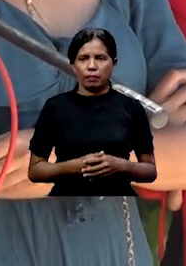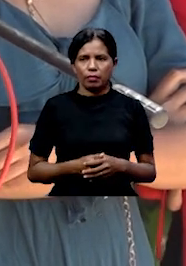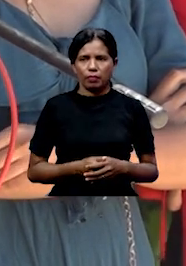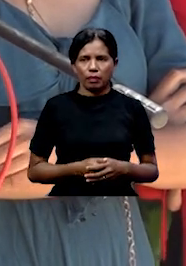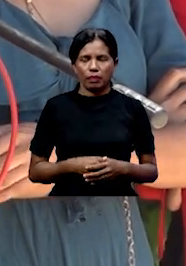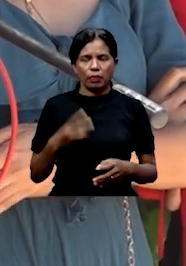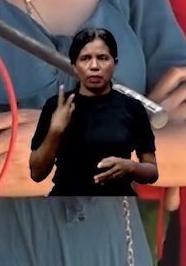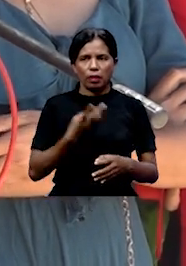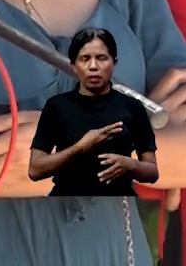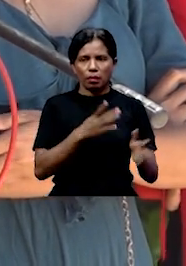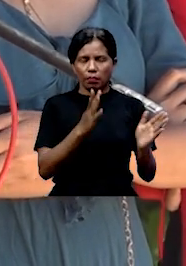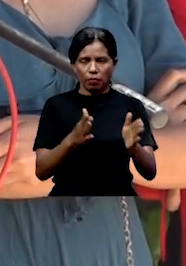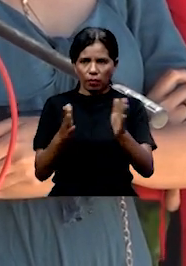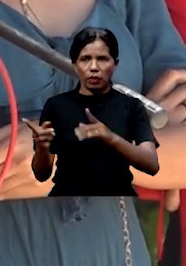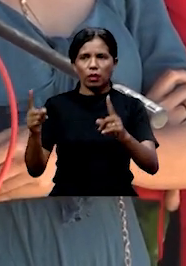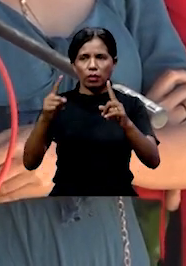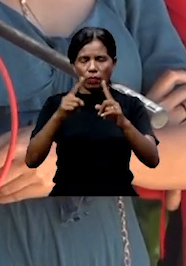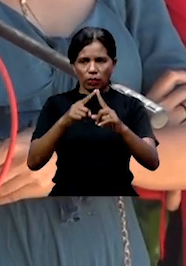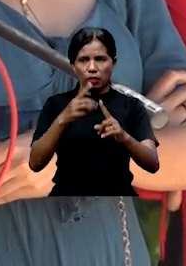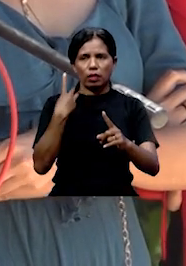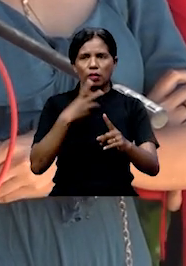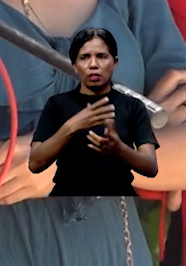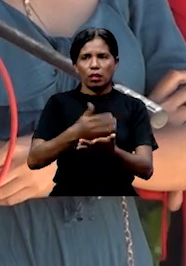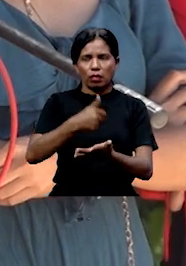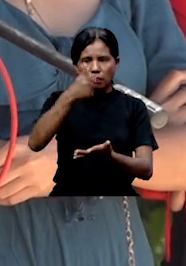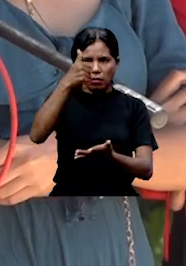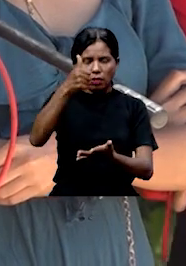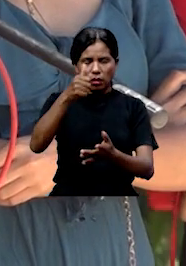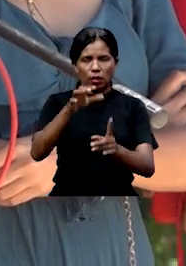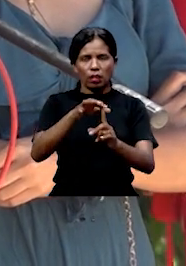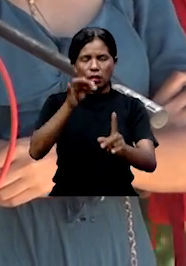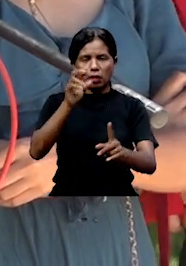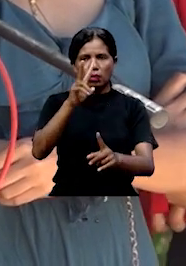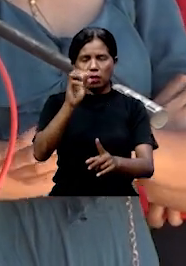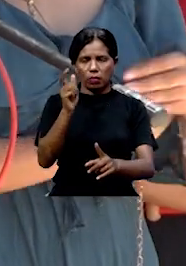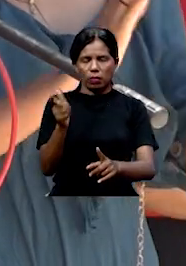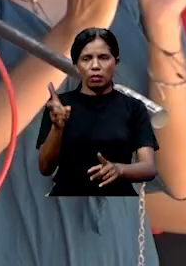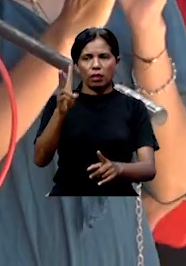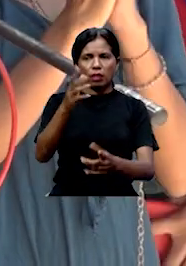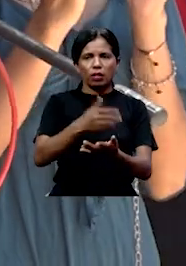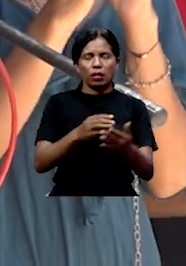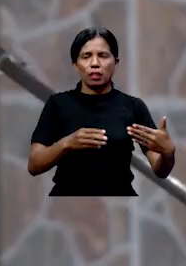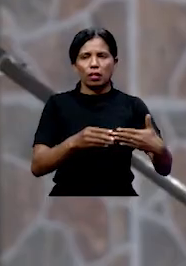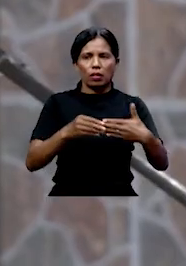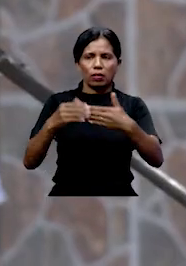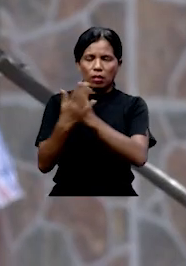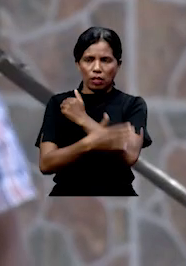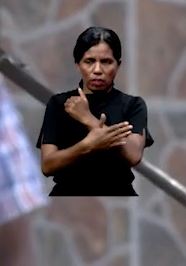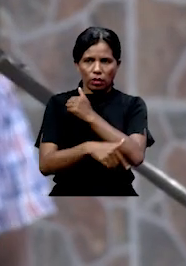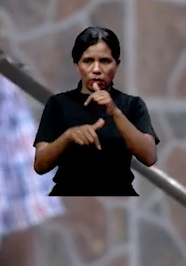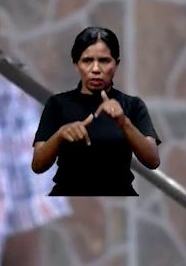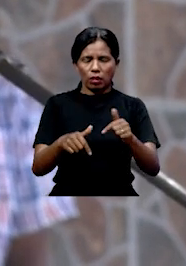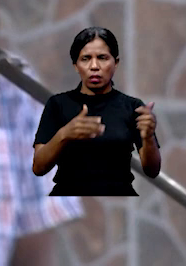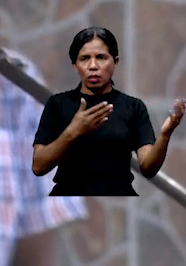Então, está preparado o dia quando estou na bordas de ouro e está mandando na eleição em 2023 e está o corra raida. A Lourdes na